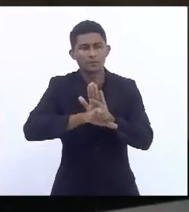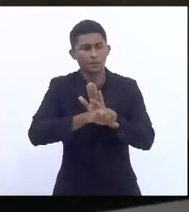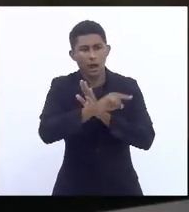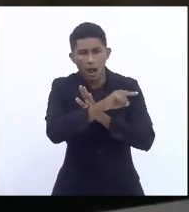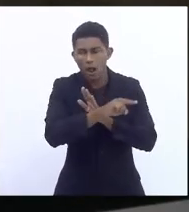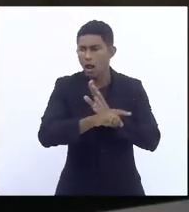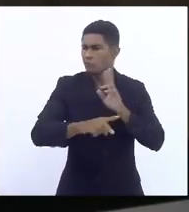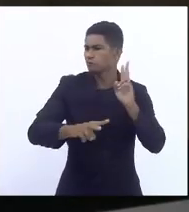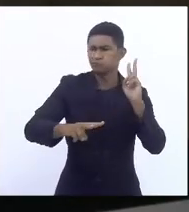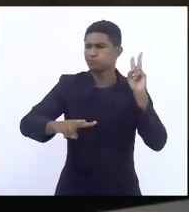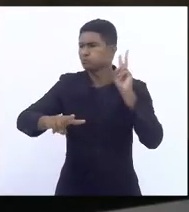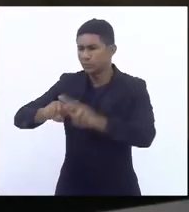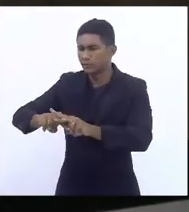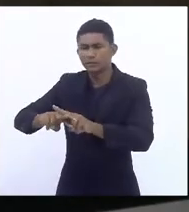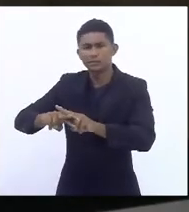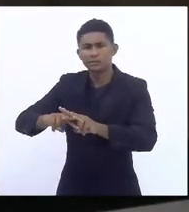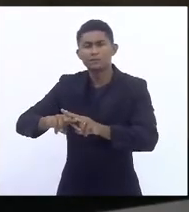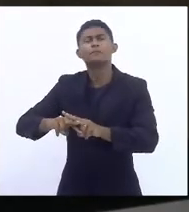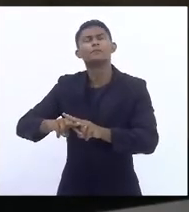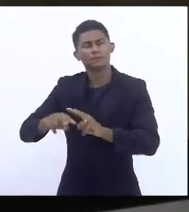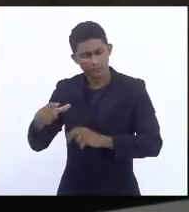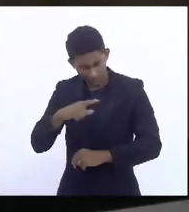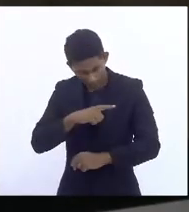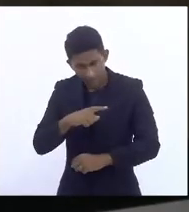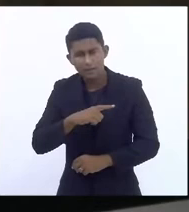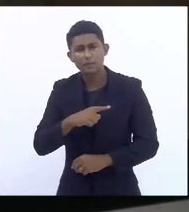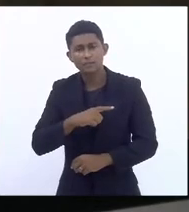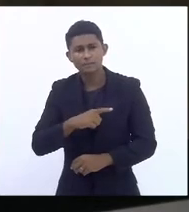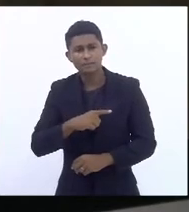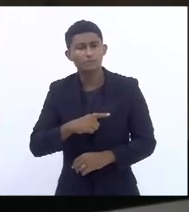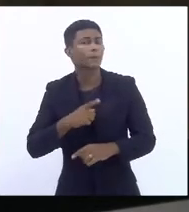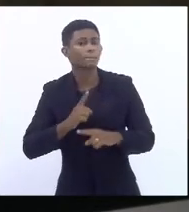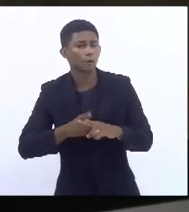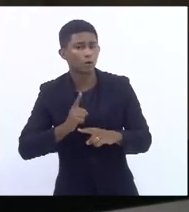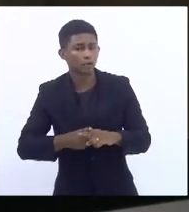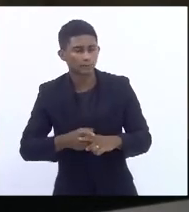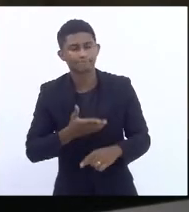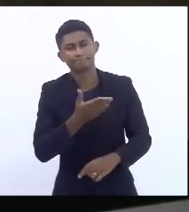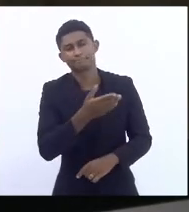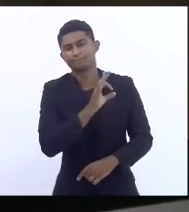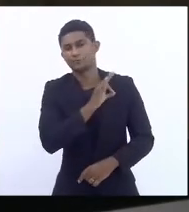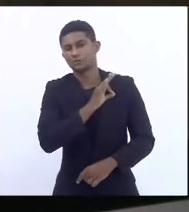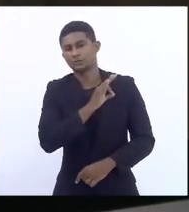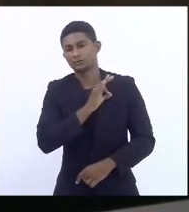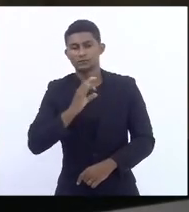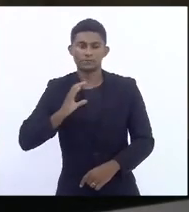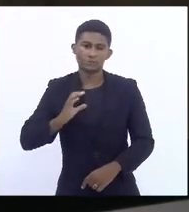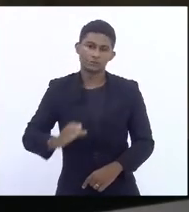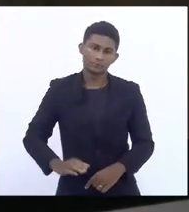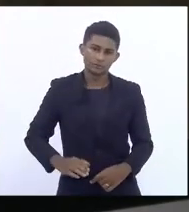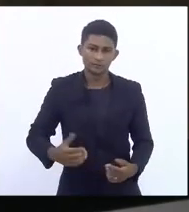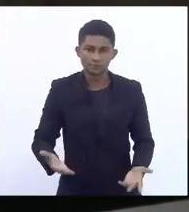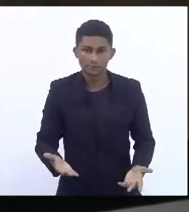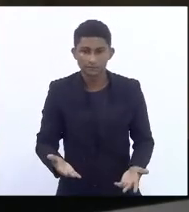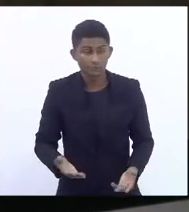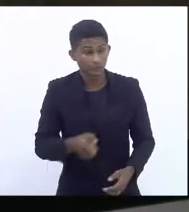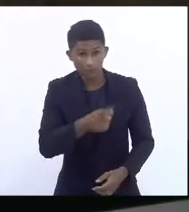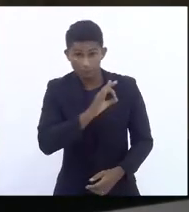uma recuperação de ativos financeiros graças à Polícia Civil. A Polícia Civil